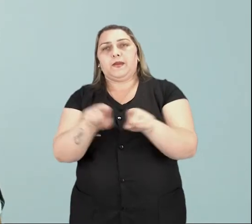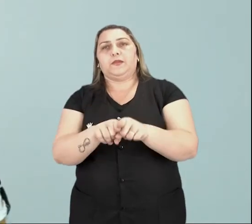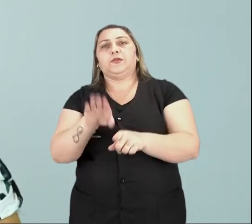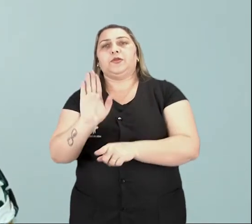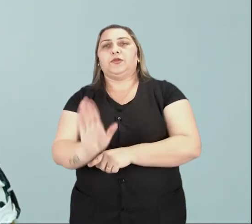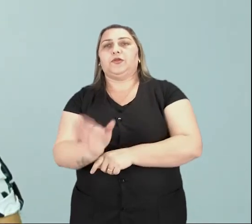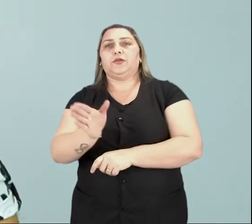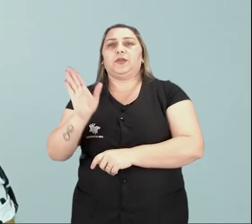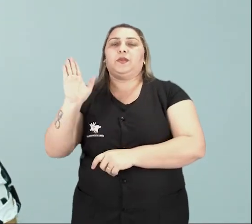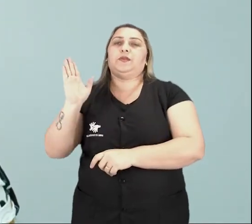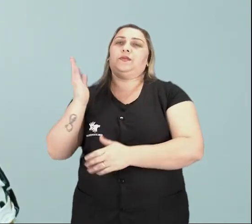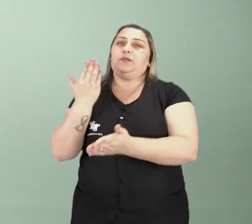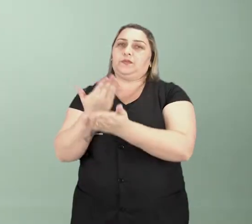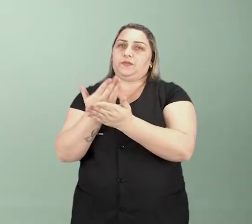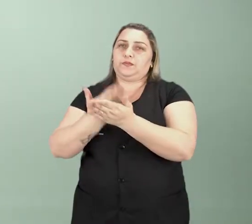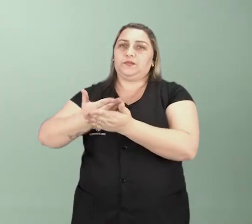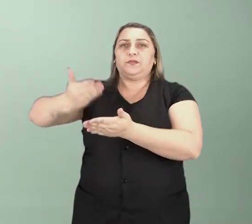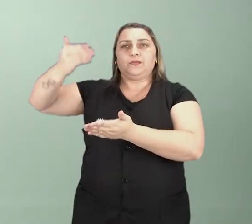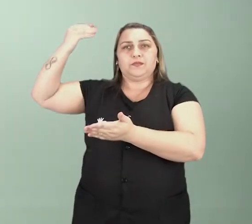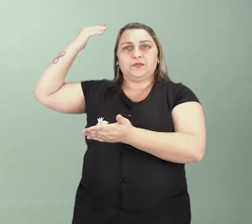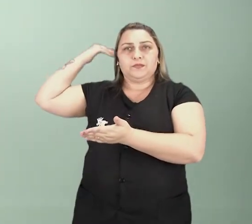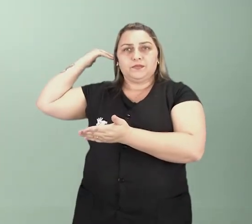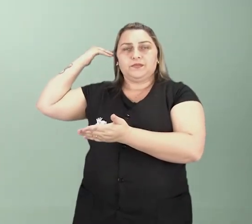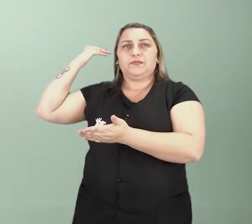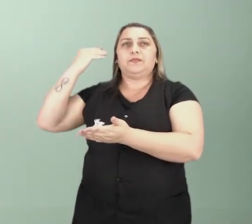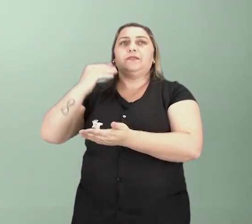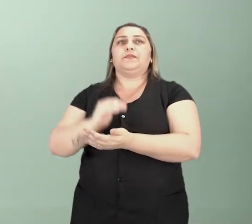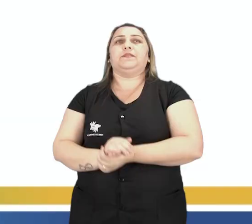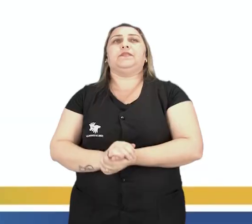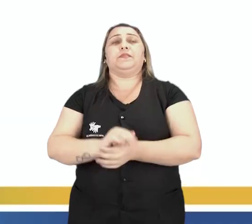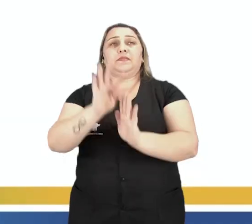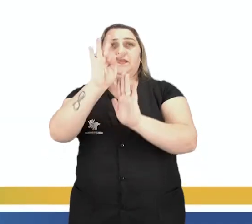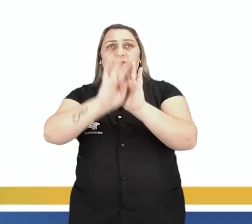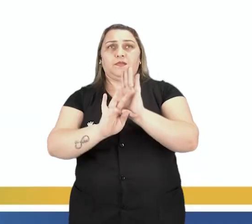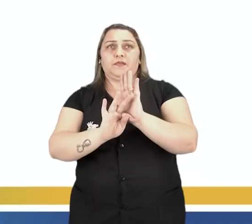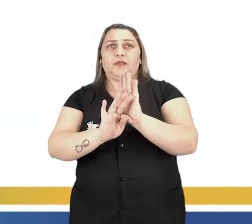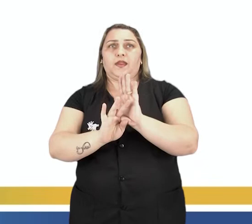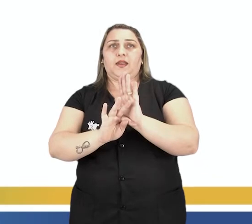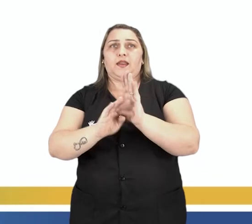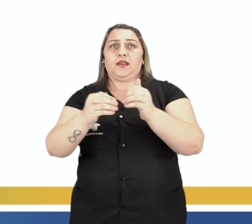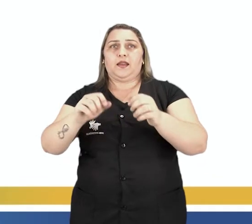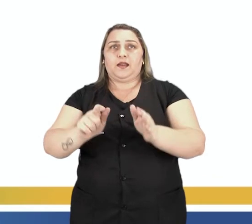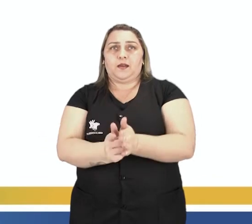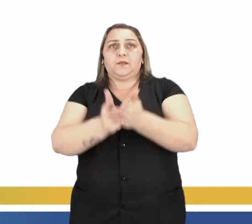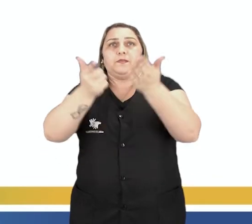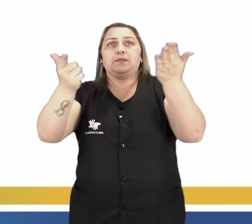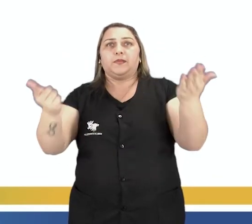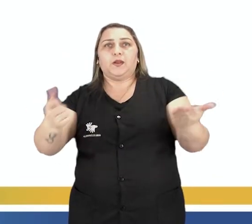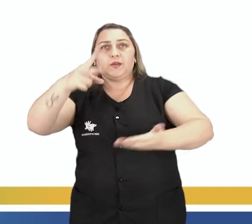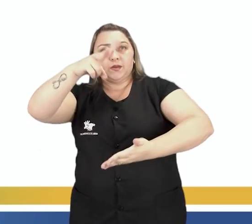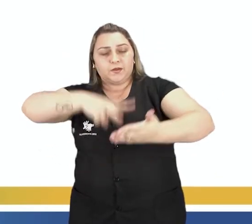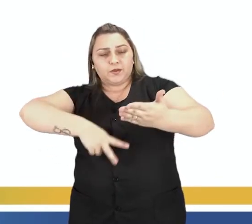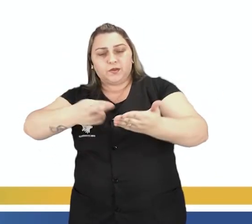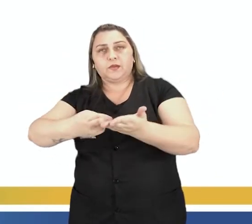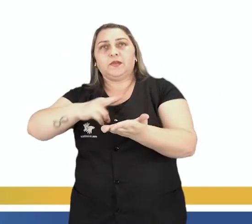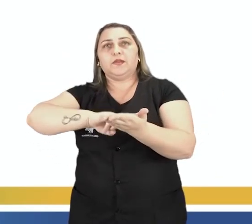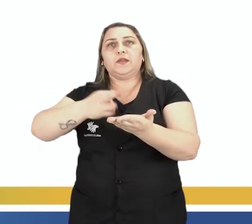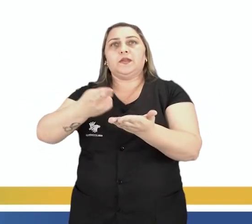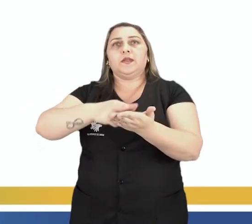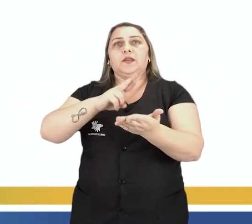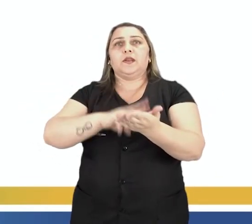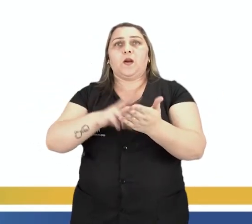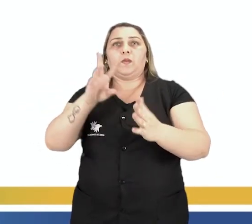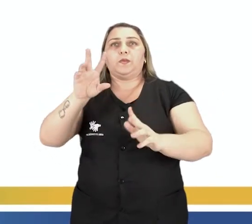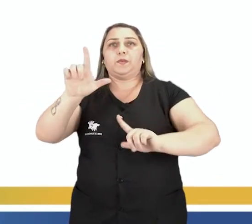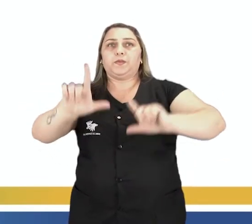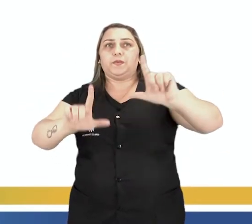gente já vem trabalhando, tá? Ele começa com esse pequeno texto. Afinal, abrindo um jornal, lendo uma revista